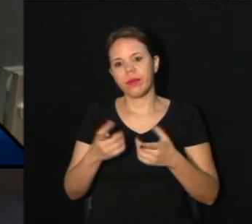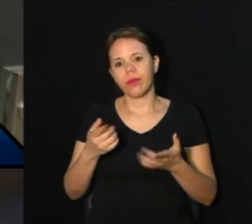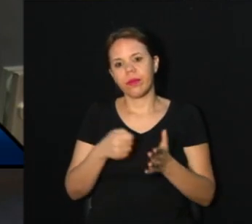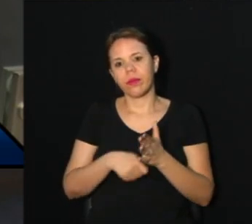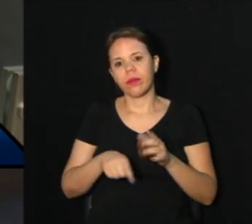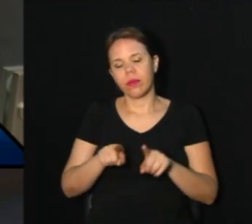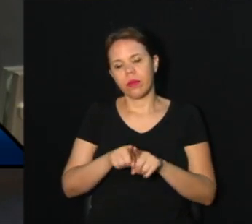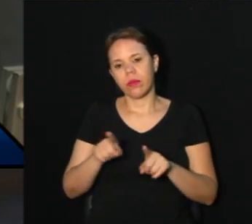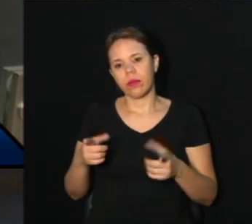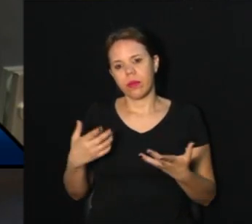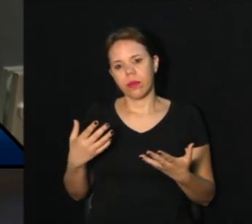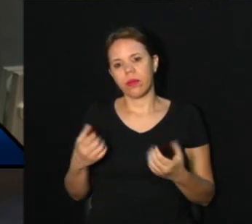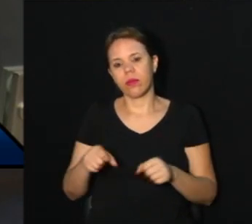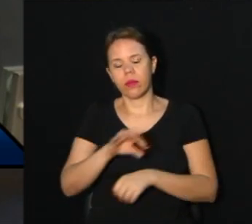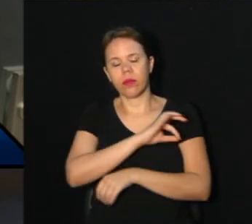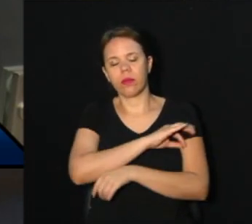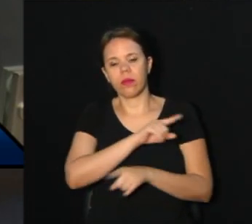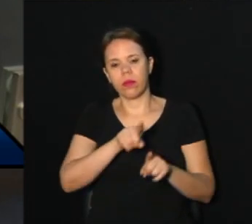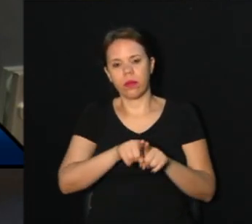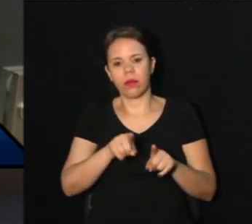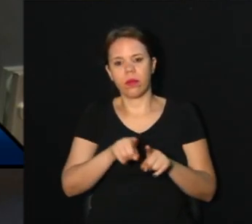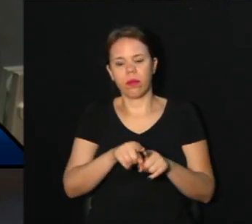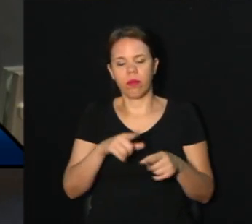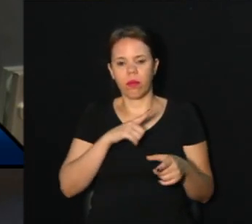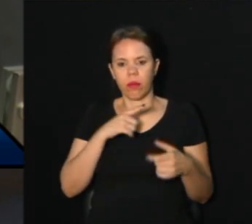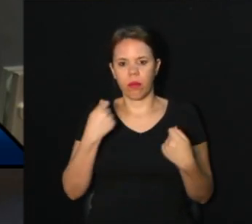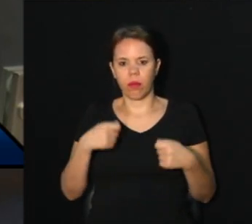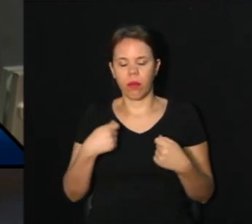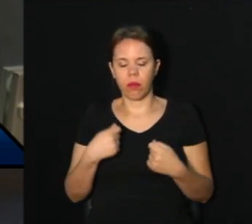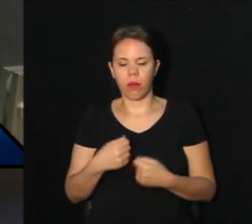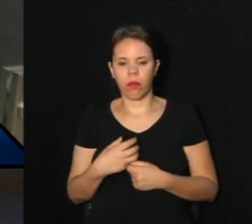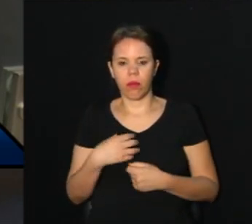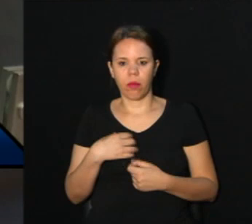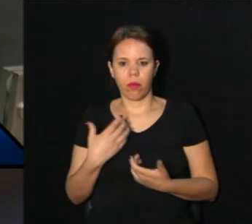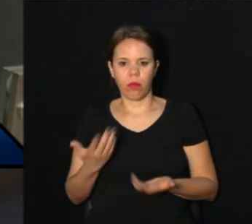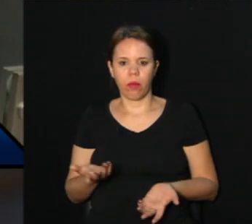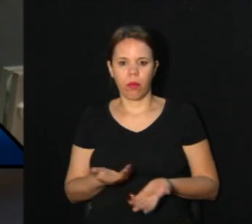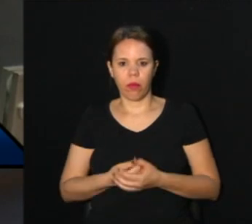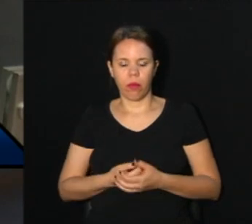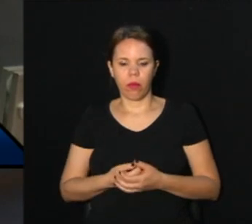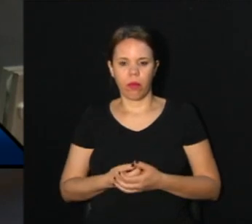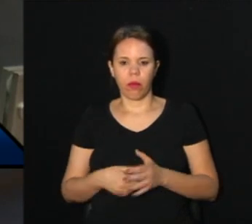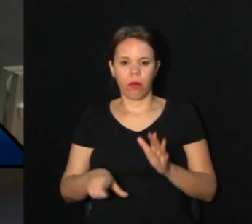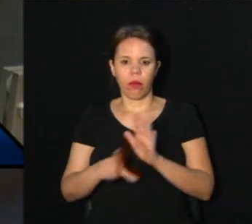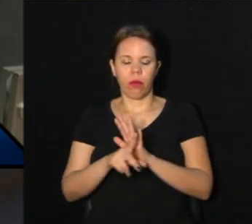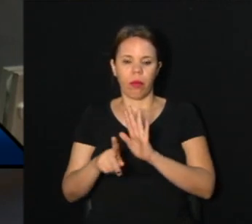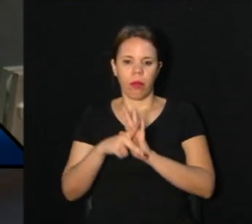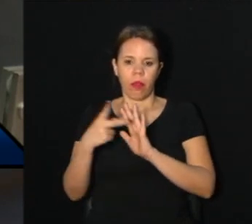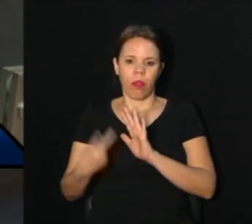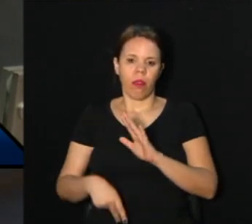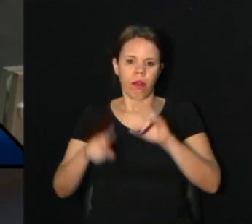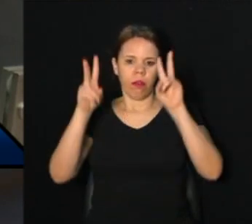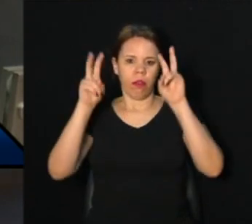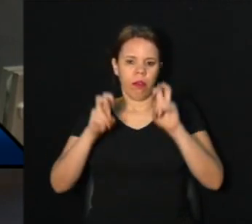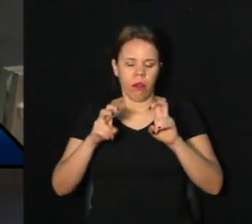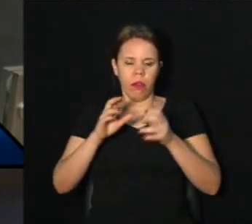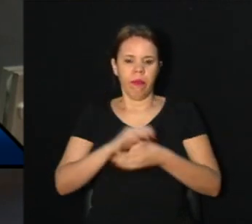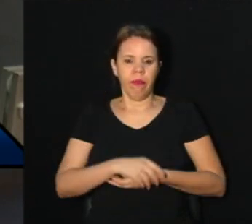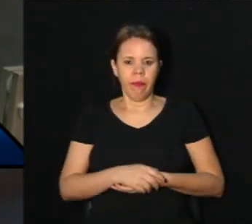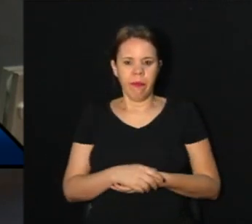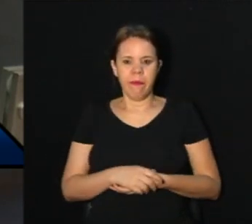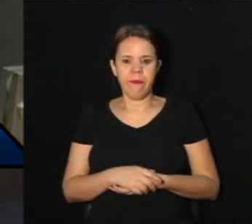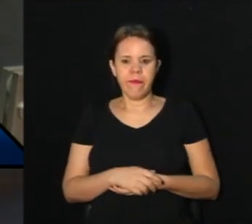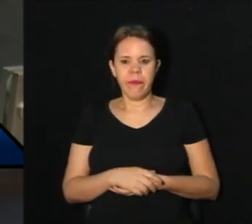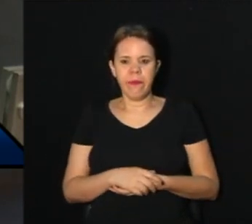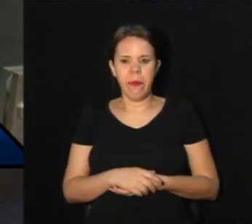interpretação do Executivo que deveria ter, de uma maneira ou de outra, uma lei própria para assuntos específicos.